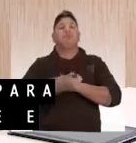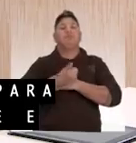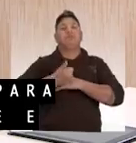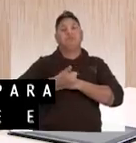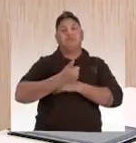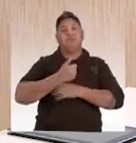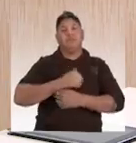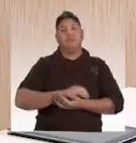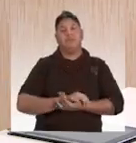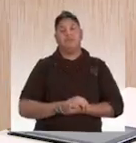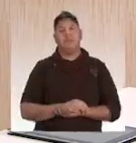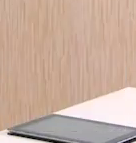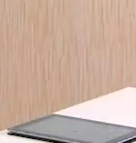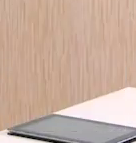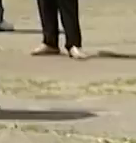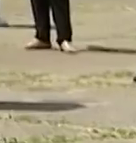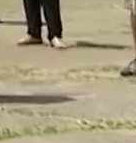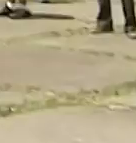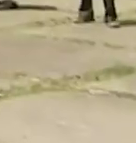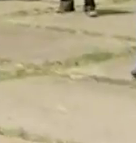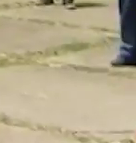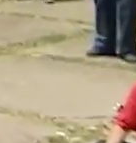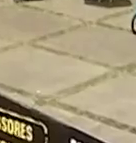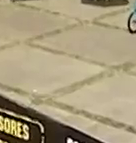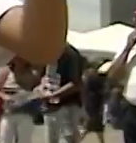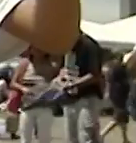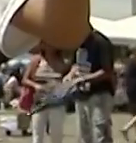e as boas práticas sindicais.